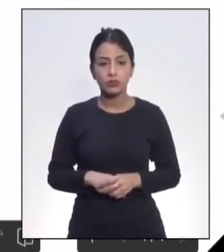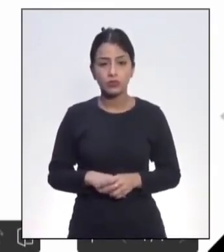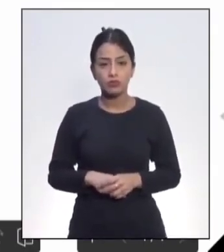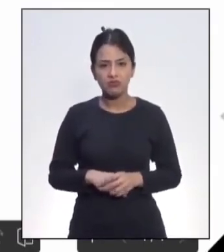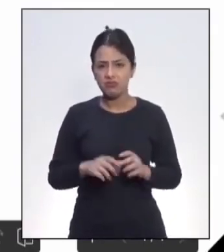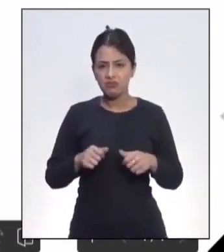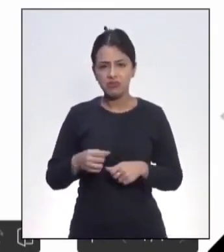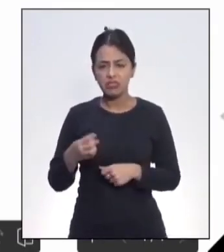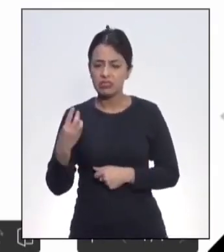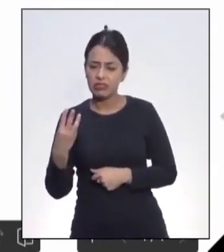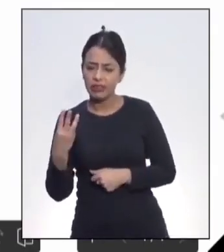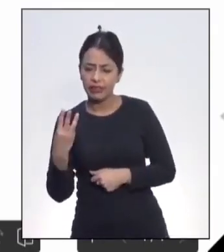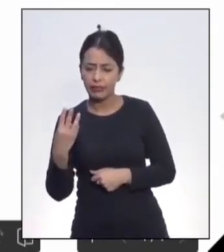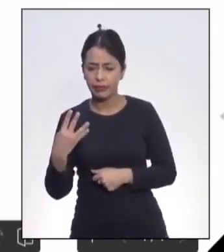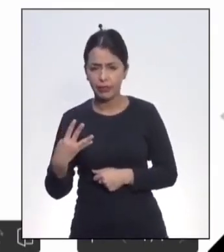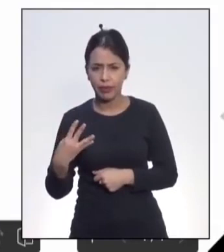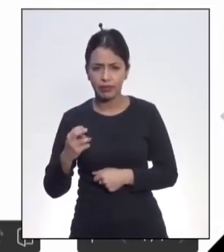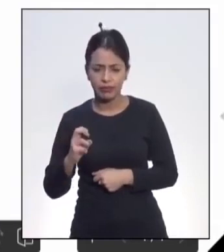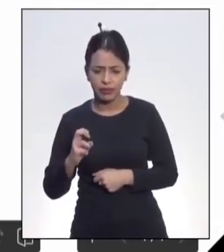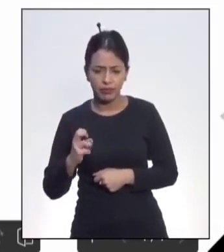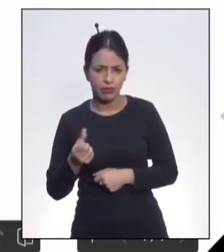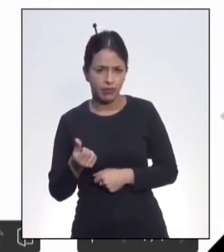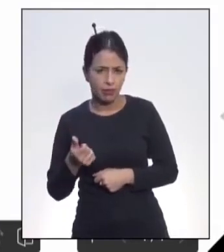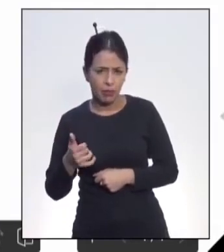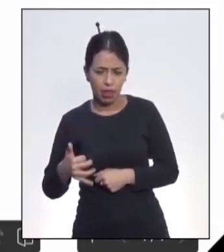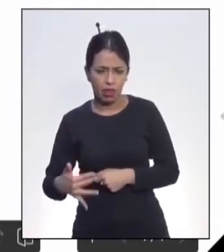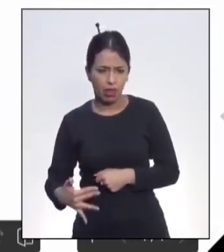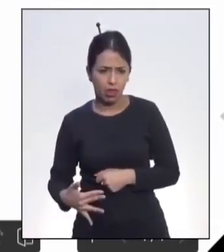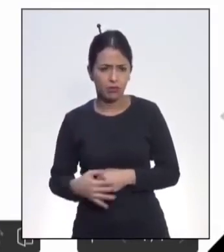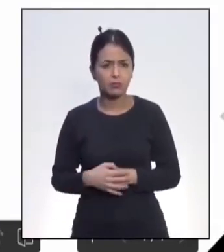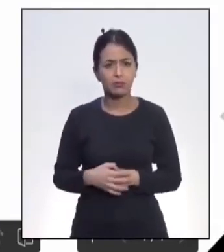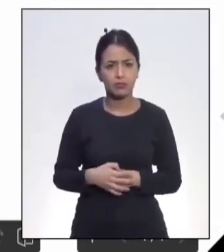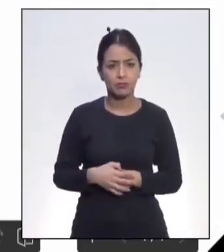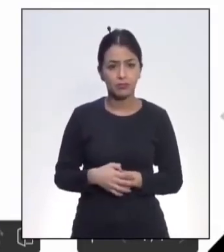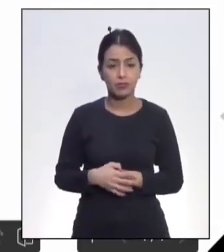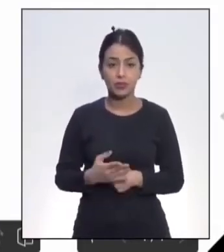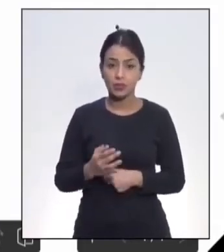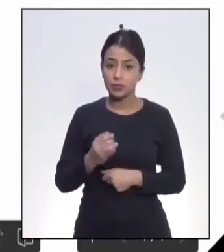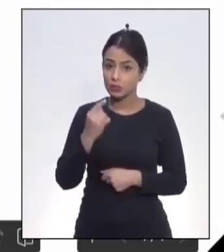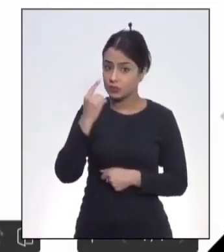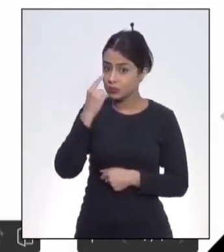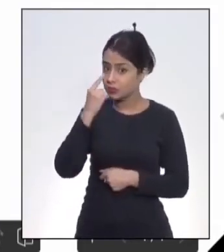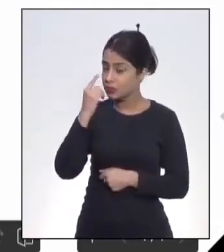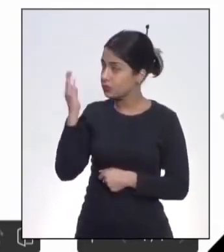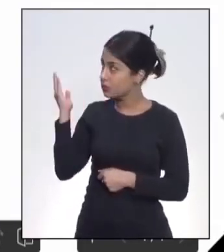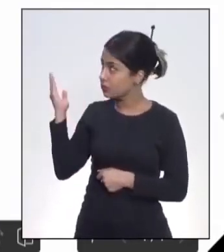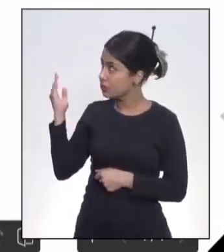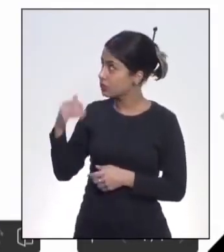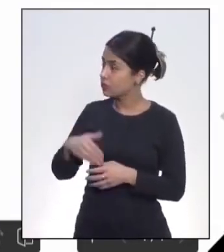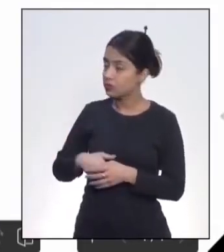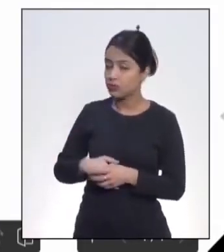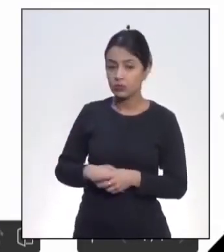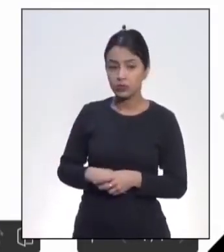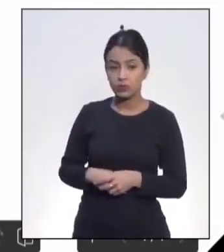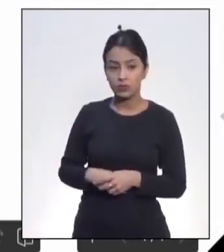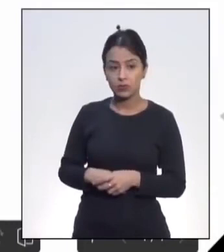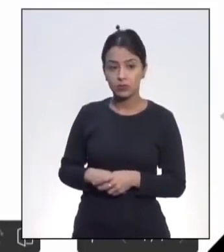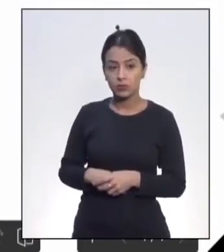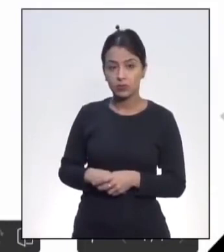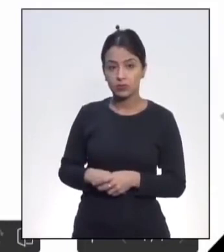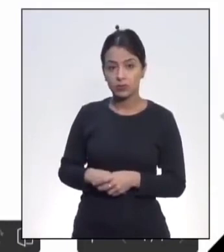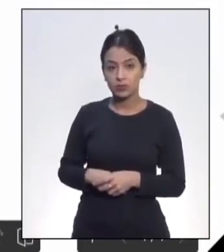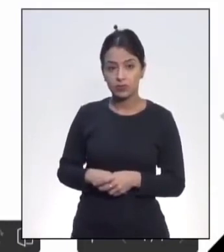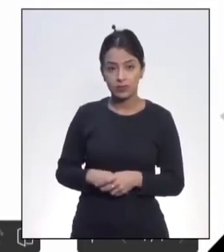5, 10, 14 quilogramas. Agora ficou fácil. Ficou fácil, né? Opa. Olha lá, ele gostou da ideia